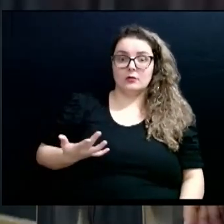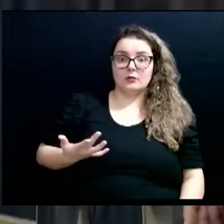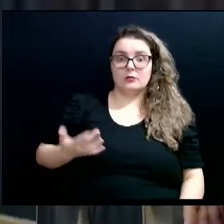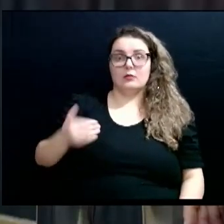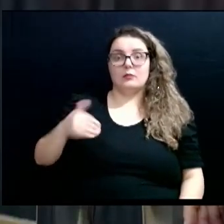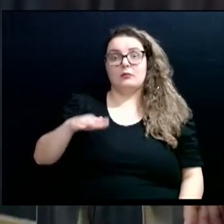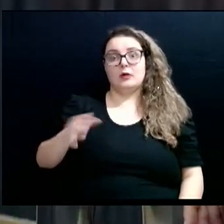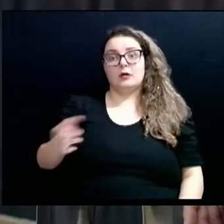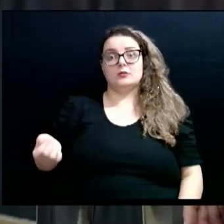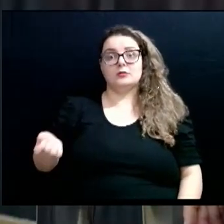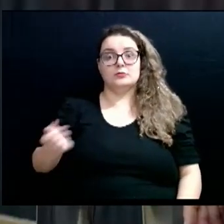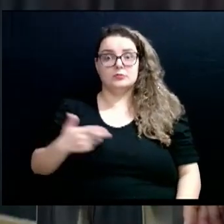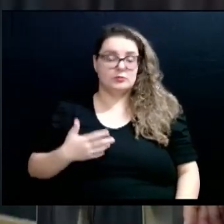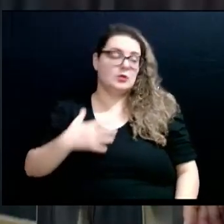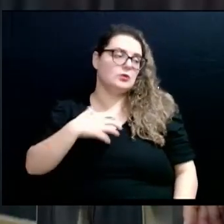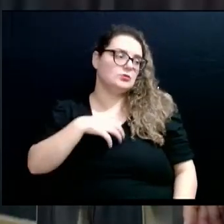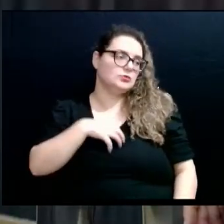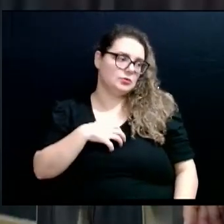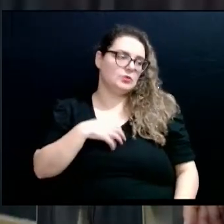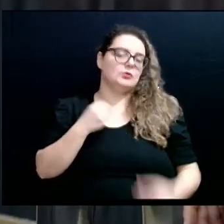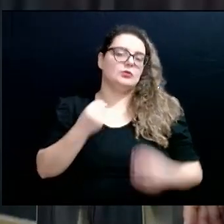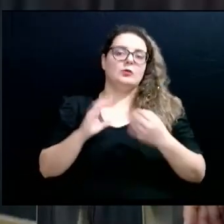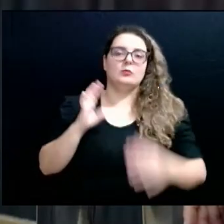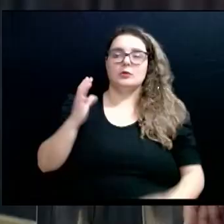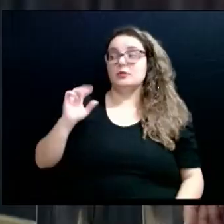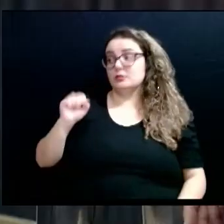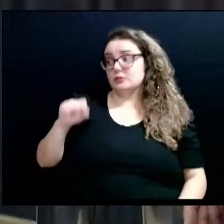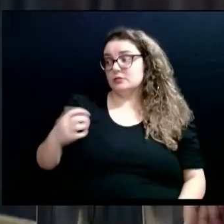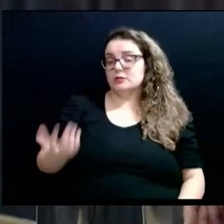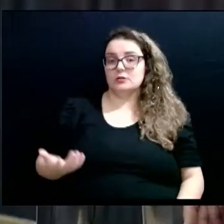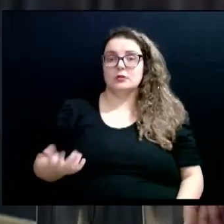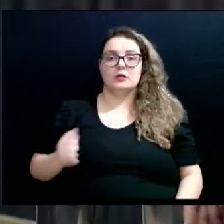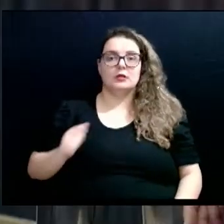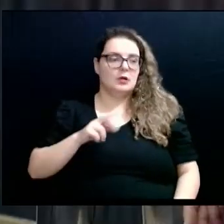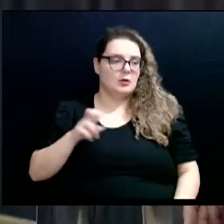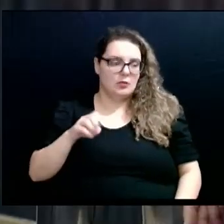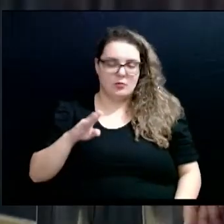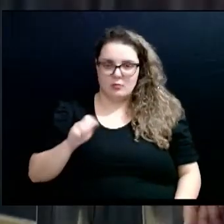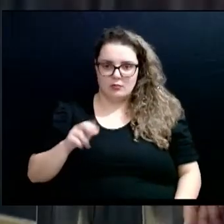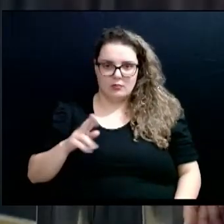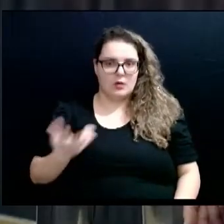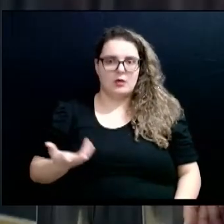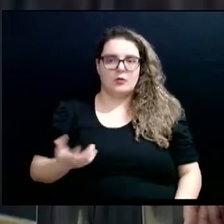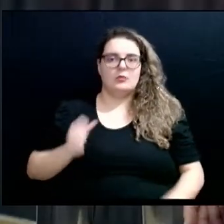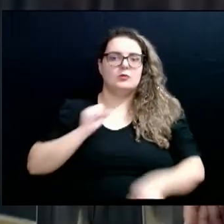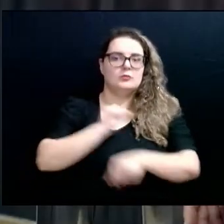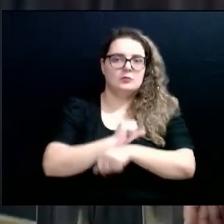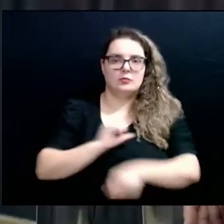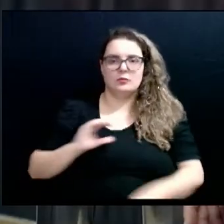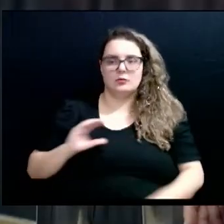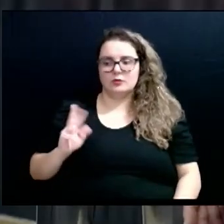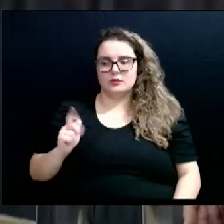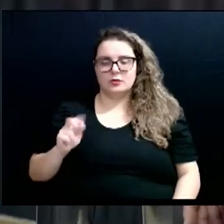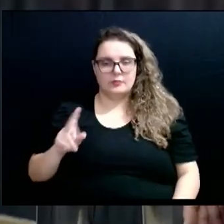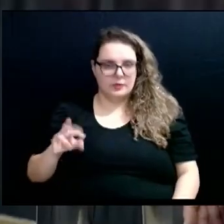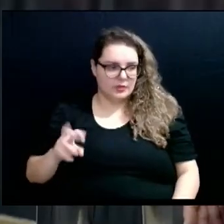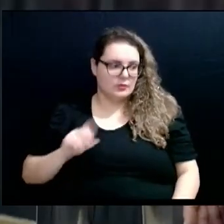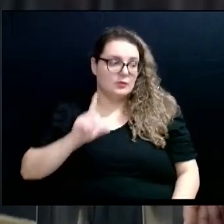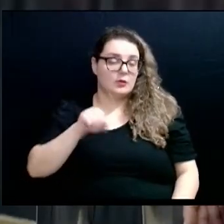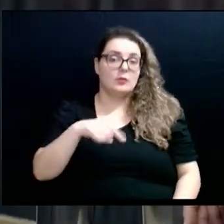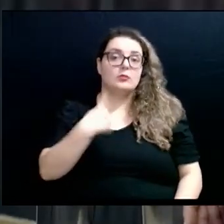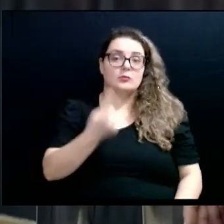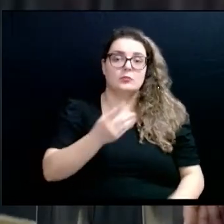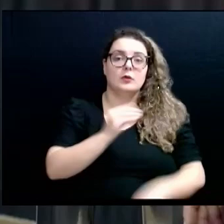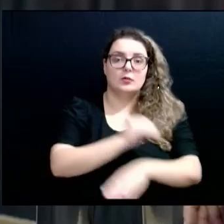a forma como isso acontece, né, assim, arrombar ou esperar o chaveiro, é o depois, né? É o cuidado que